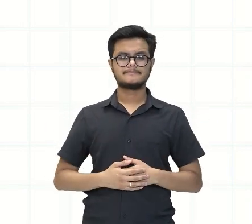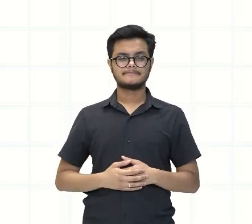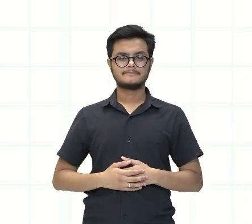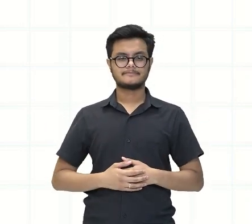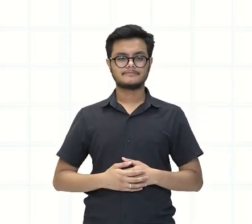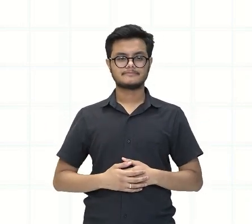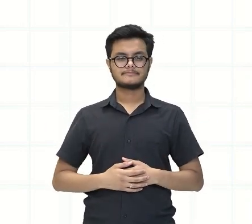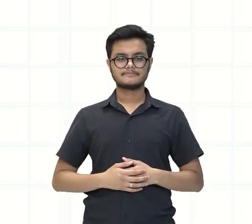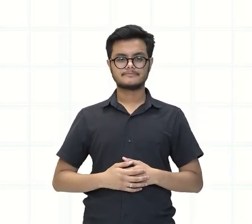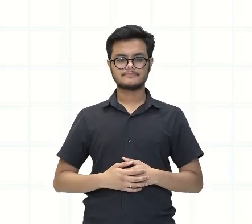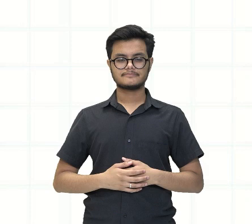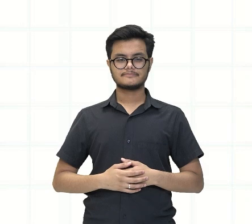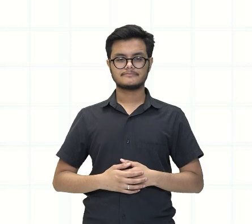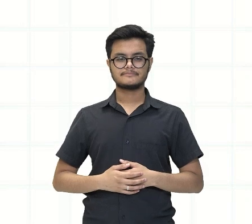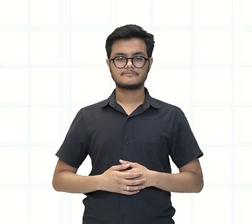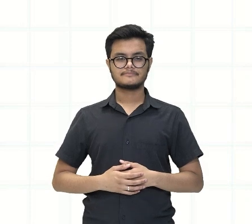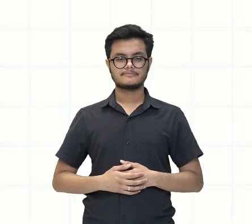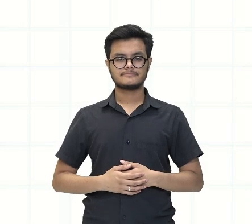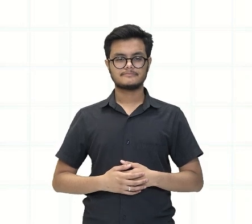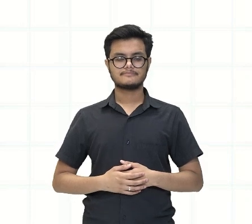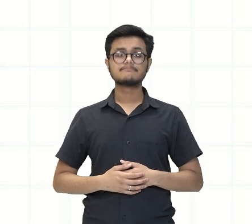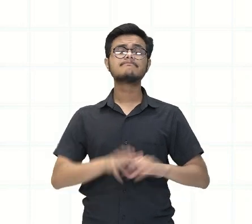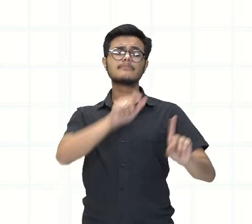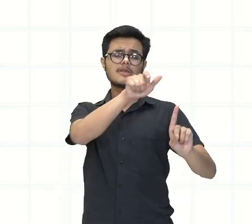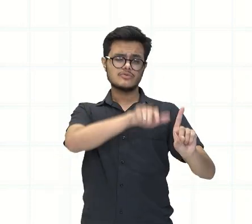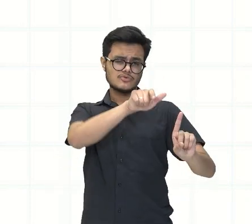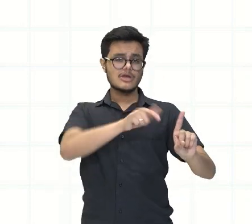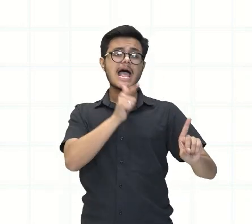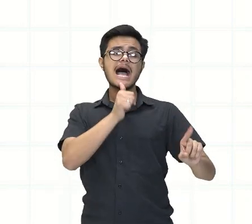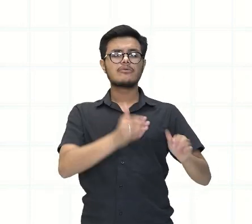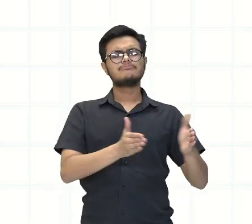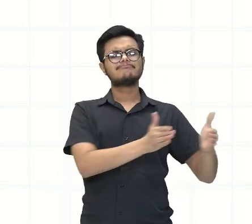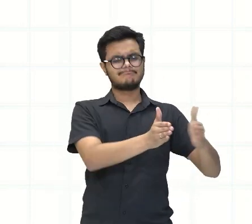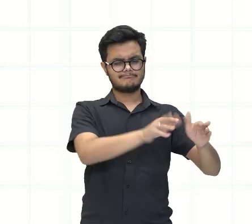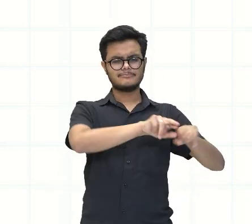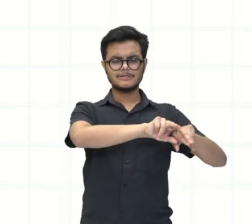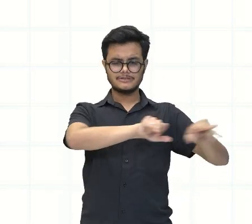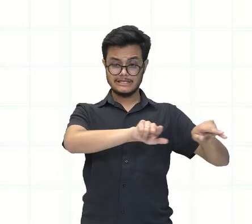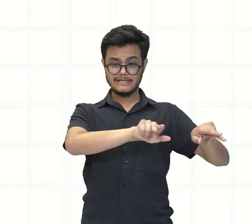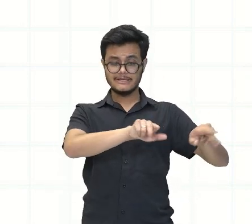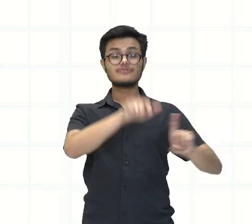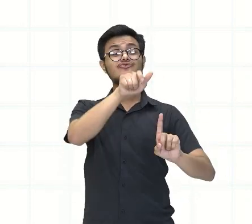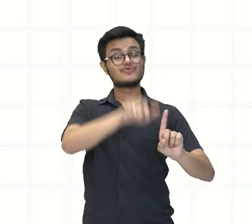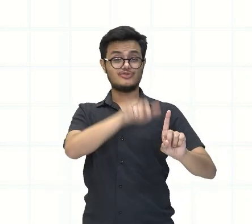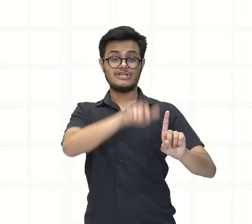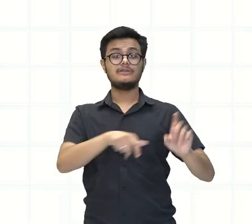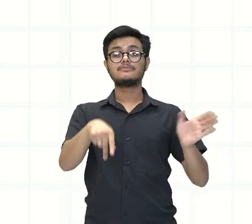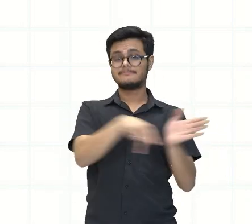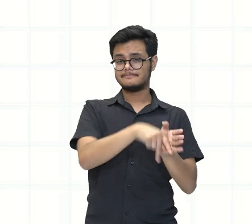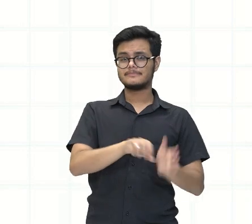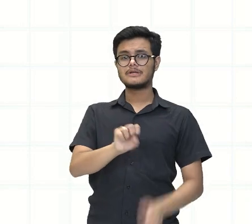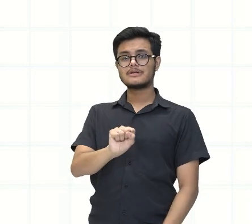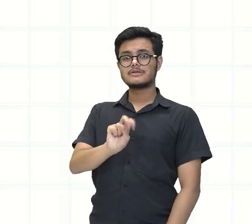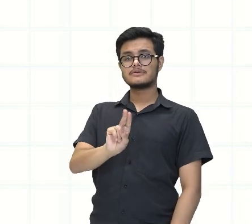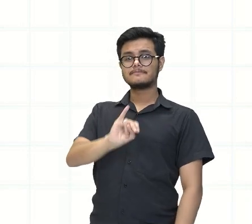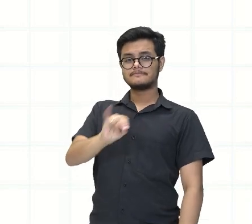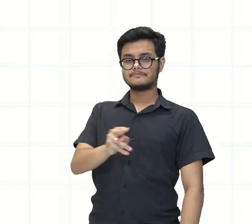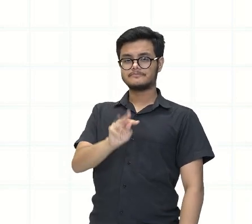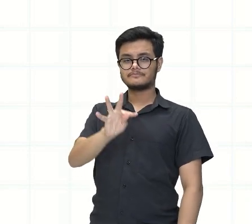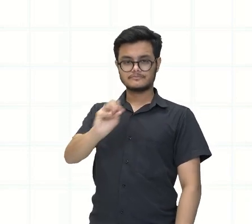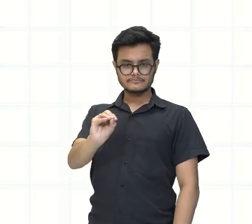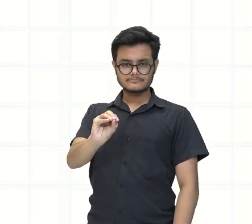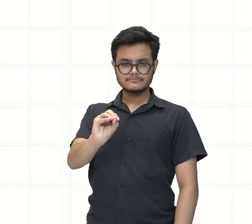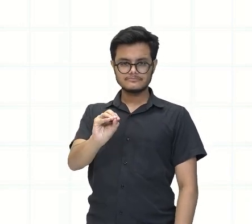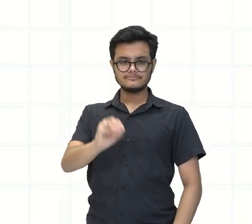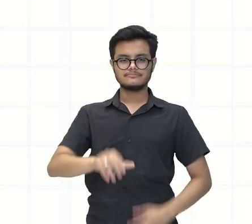Então, olhem só. Rios da região atingem cota emergencial. Ora, nessa sentença aqui, eu vou